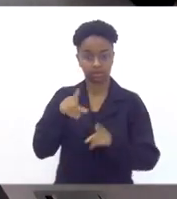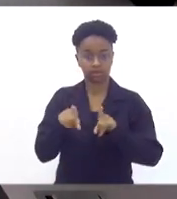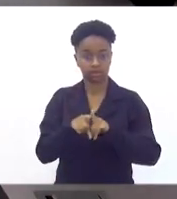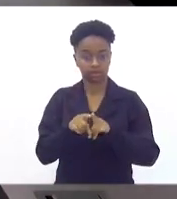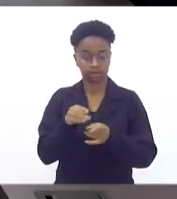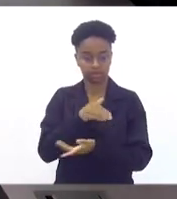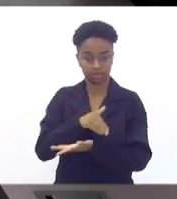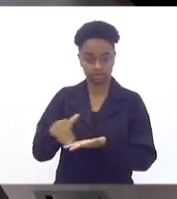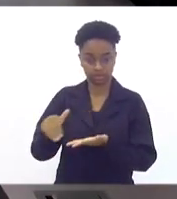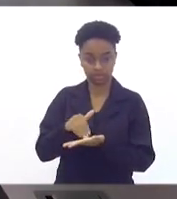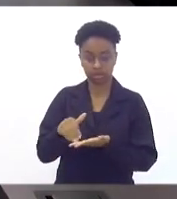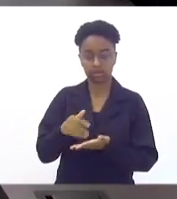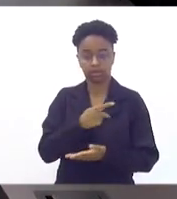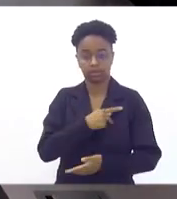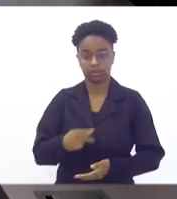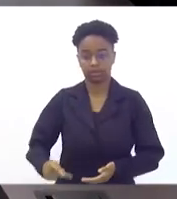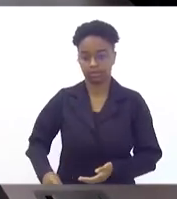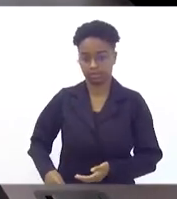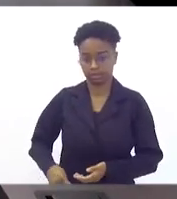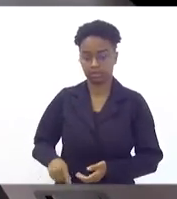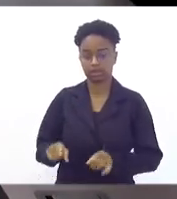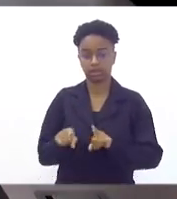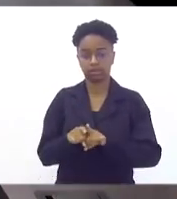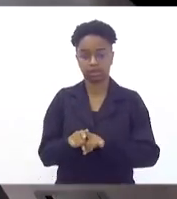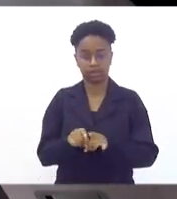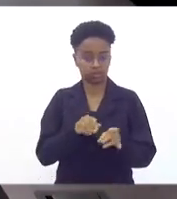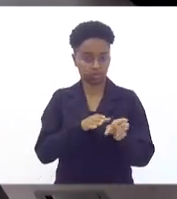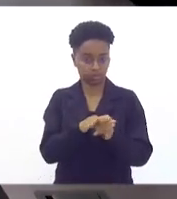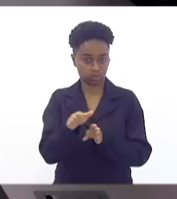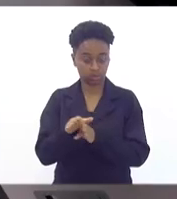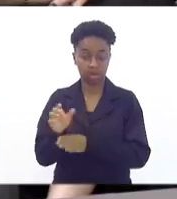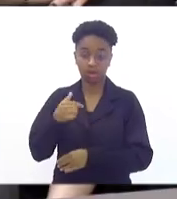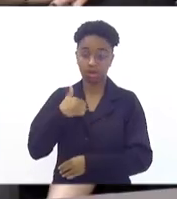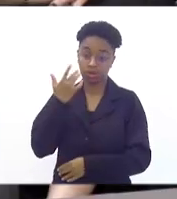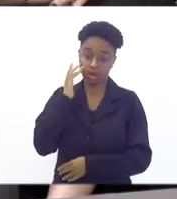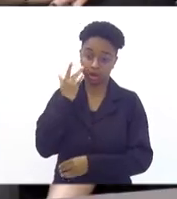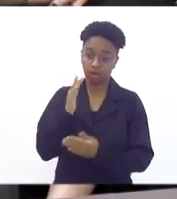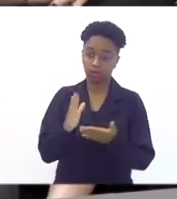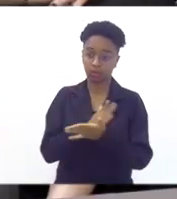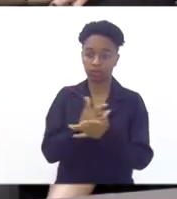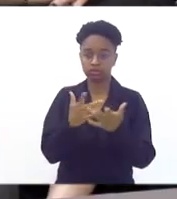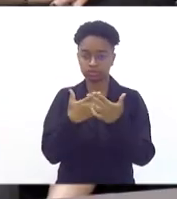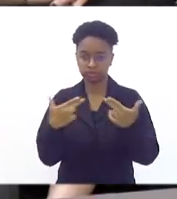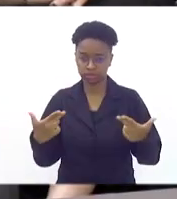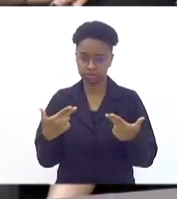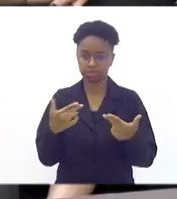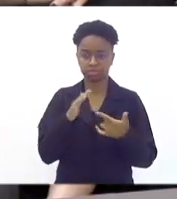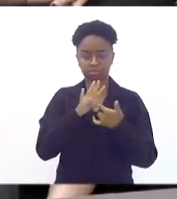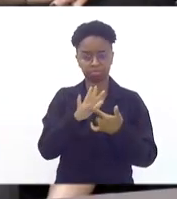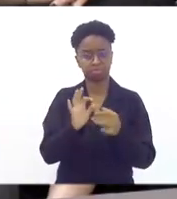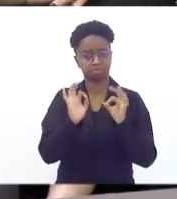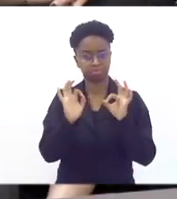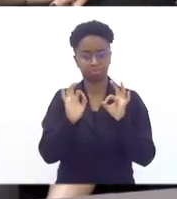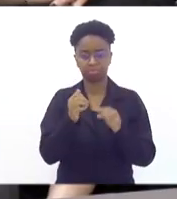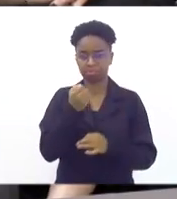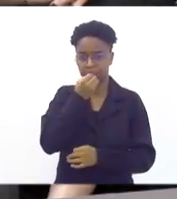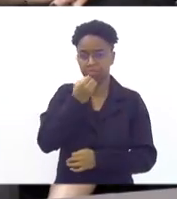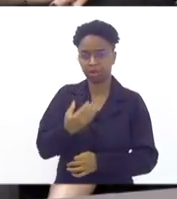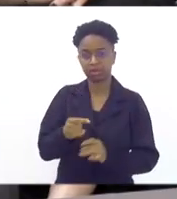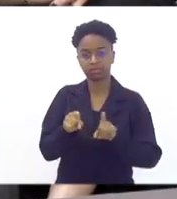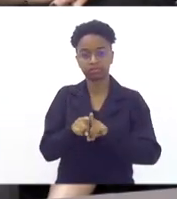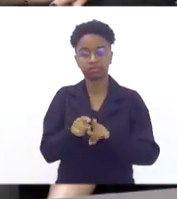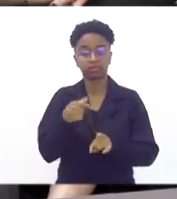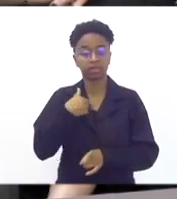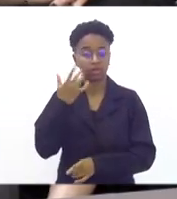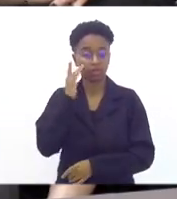um presidente da agência nobres conselheiros eu acho que alguns pontos Aqui foram muito bem destacados Ah eu acho que a presença